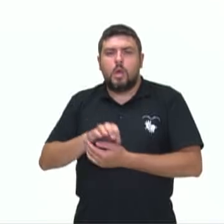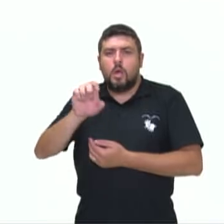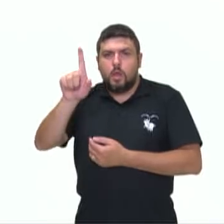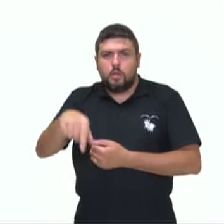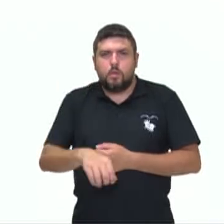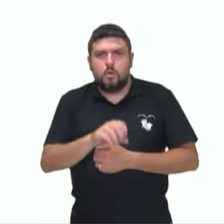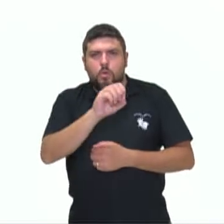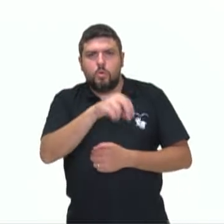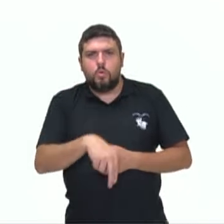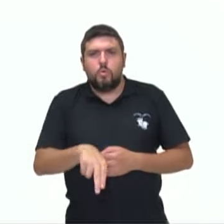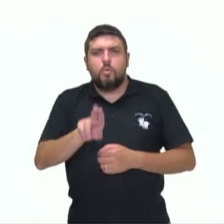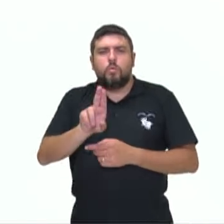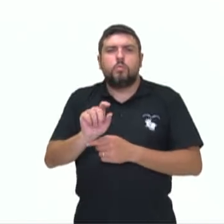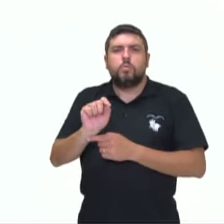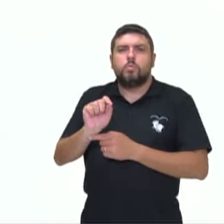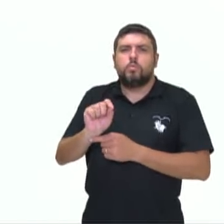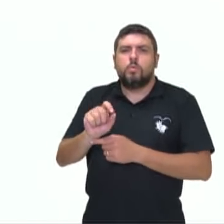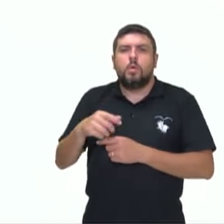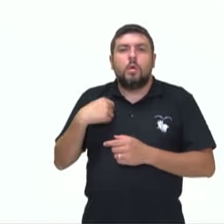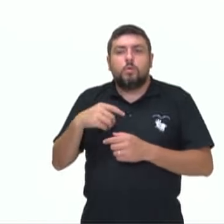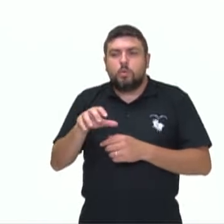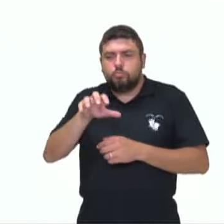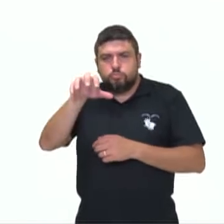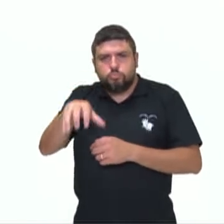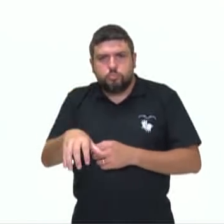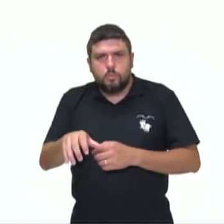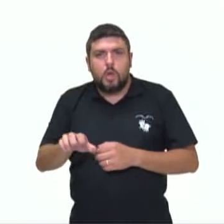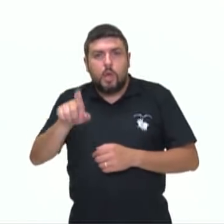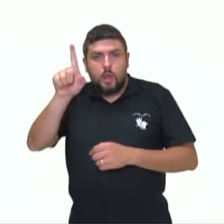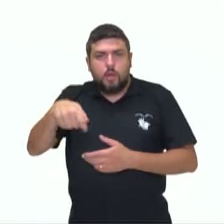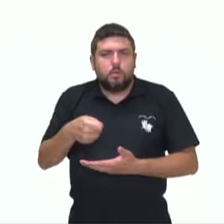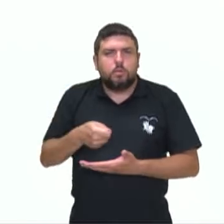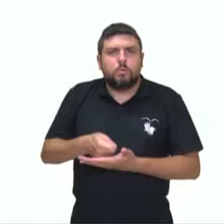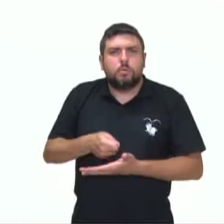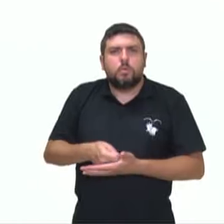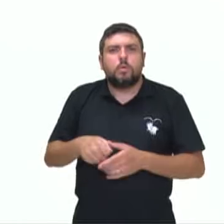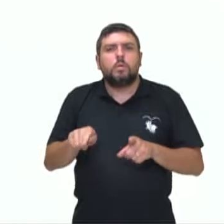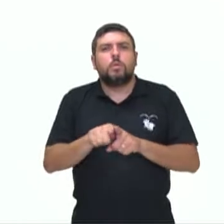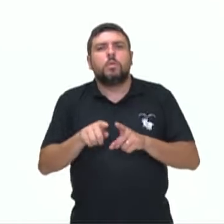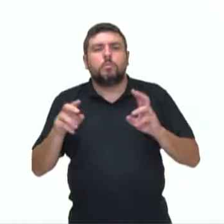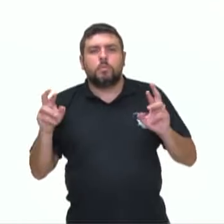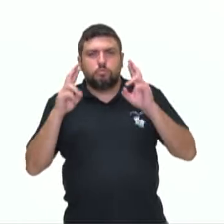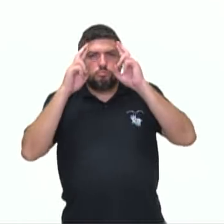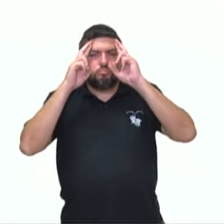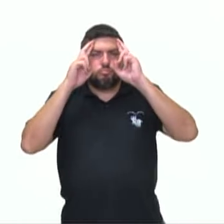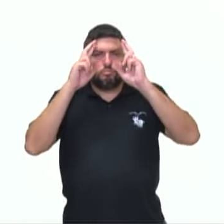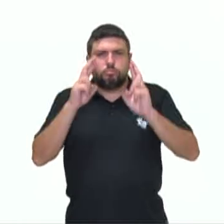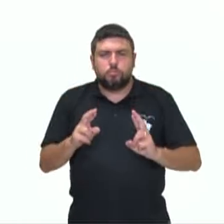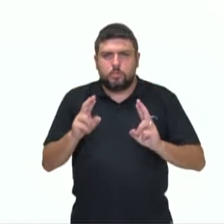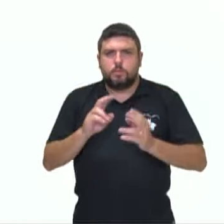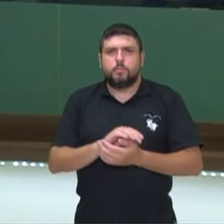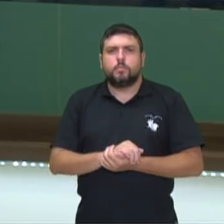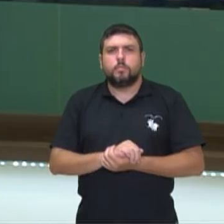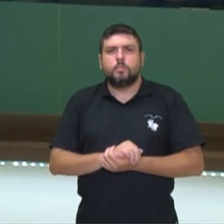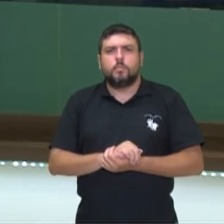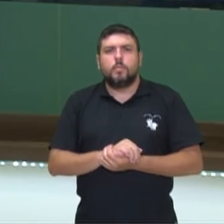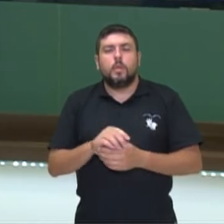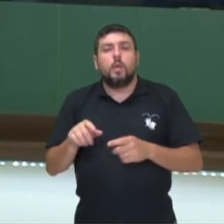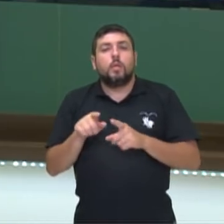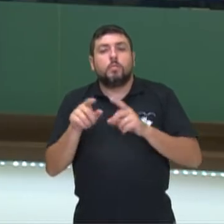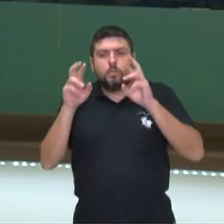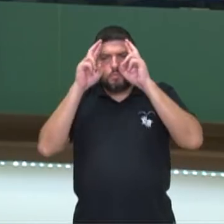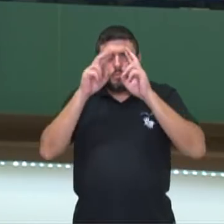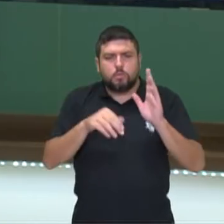sendo, portanto, um dever, o respeito às decisões tomadas por ele. Então, tudo que se é deliberado